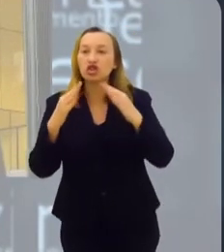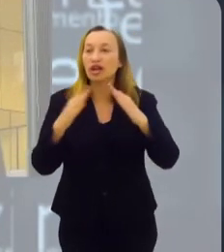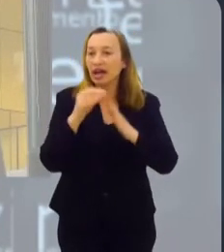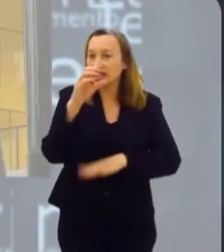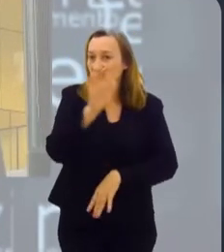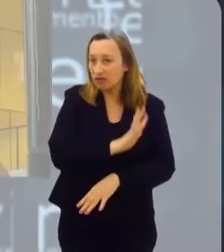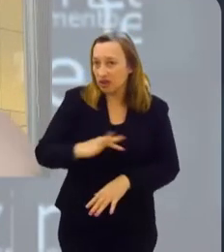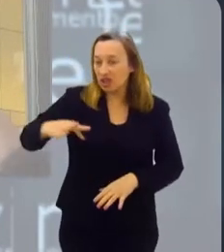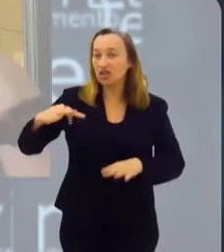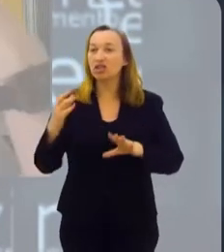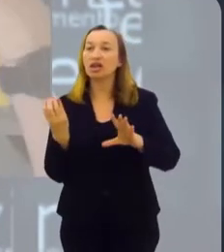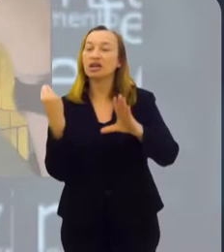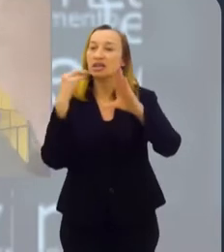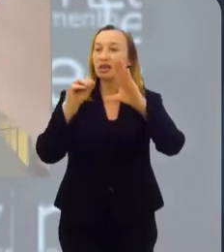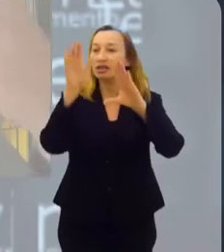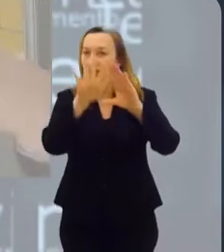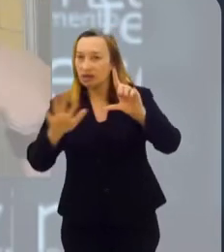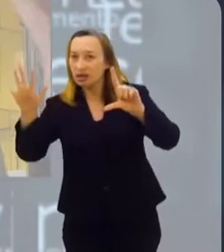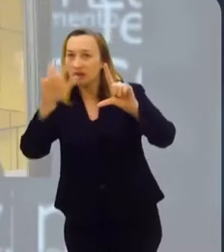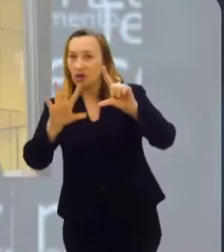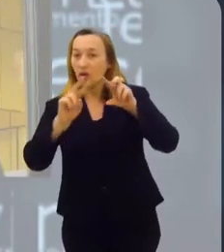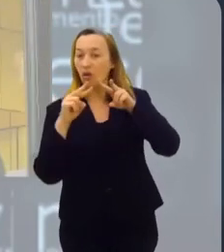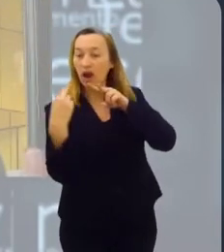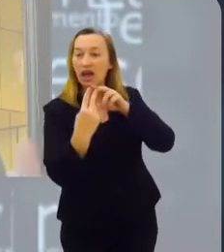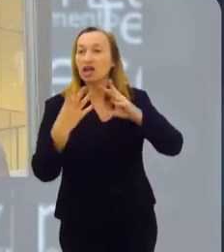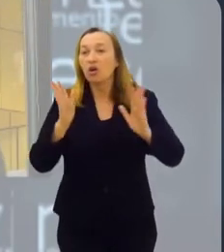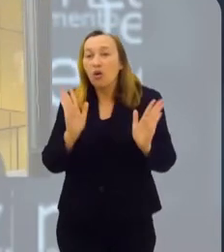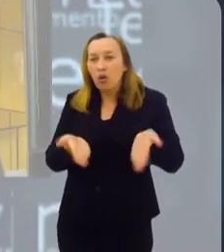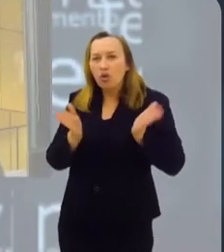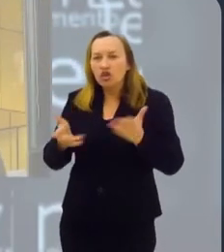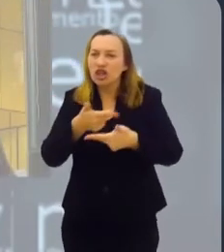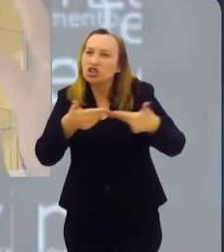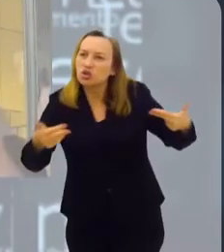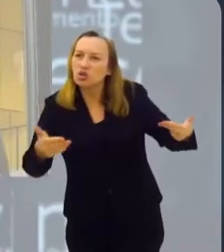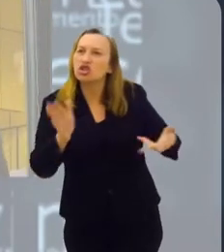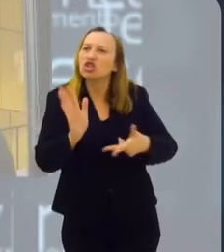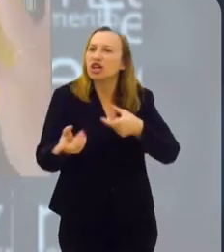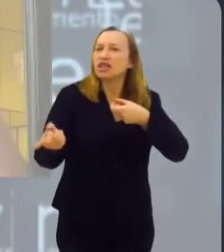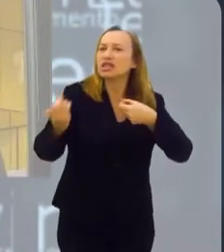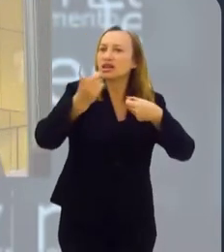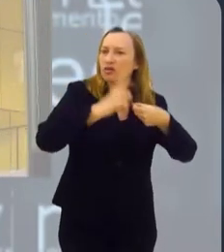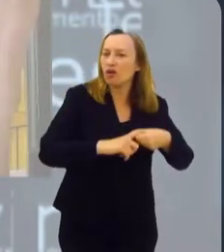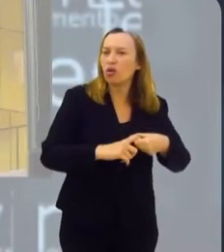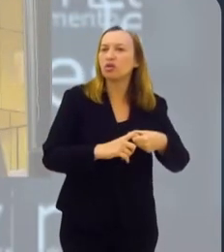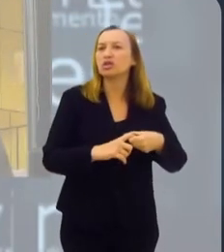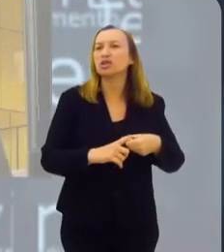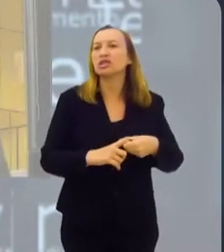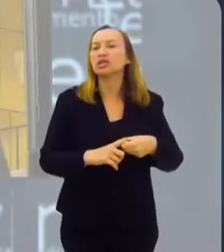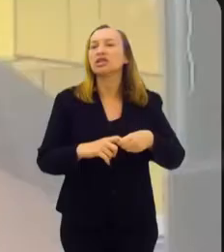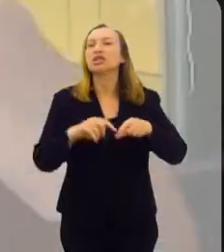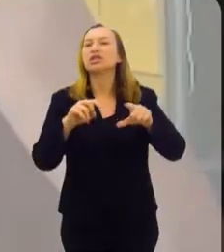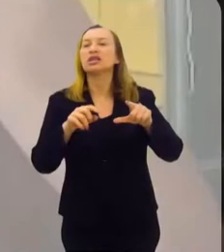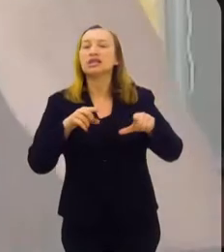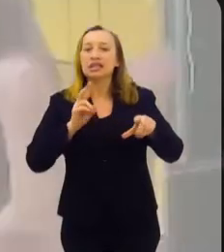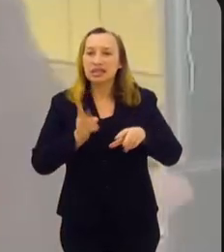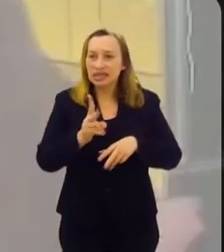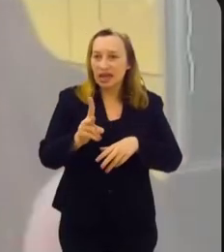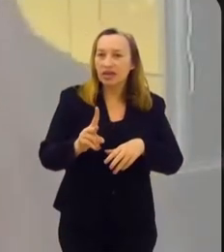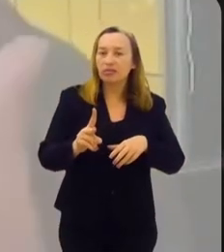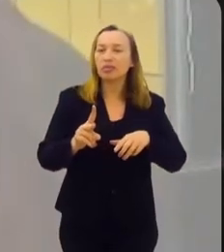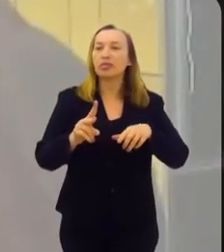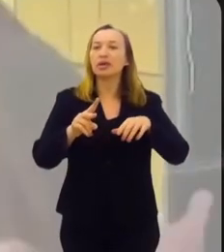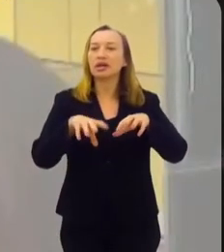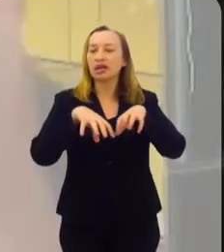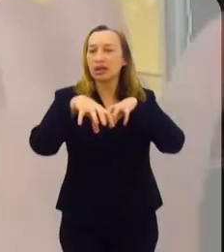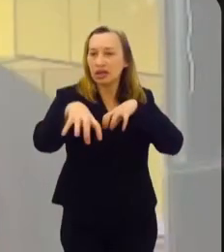é discutido na Casa Firjan, está no ambiente online. Então, as coisas hoje, já nesse retorno, elas são